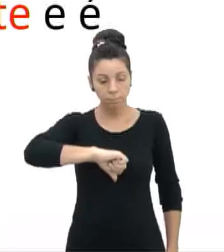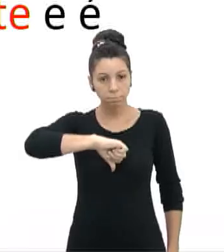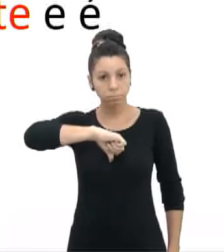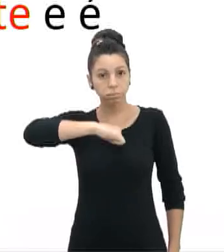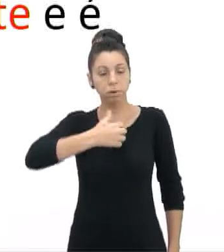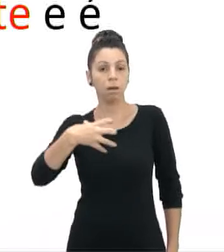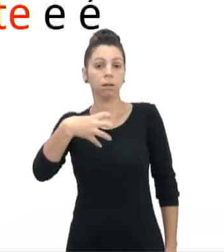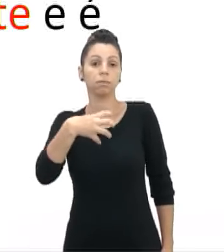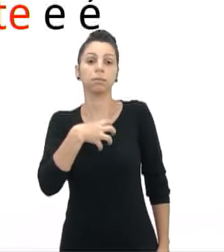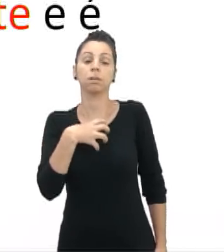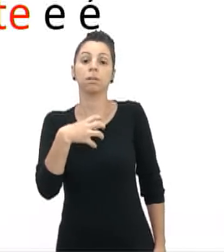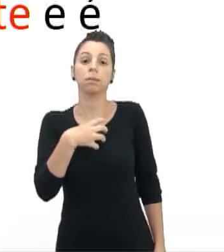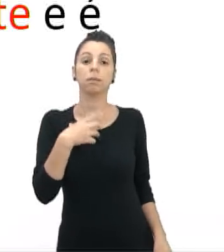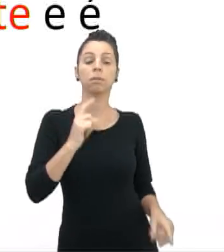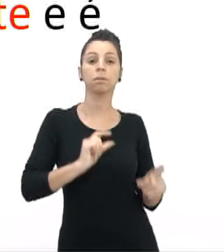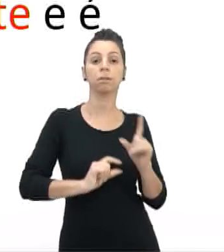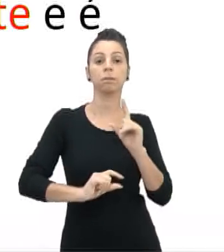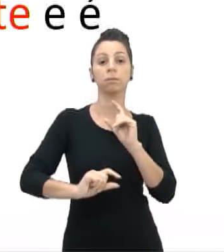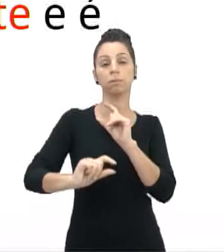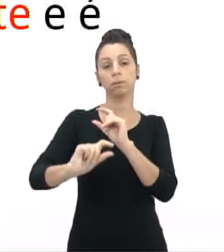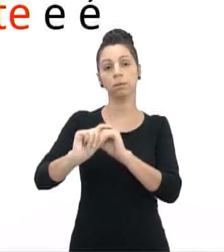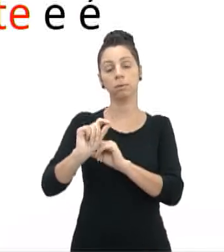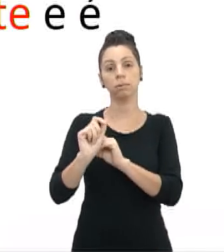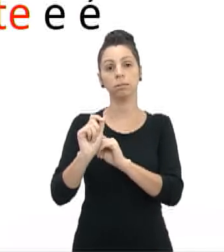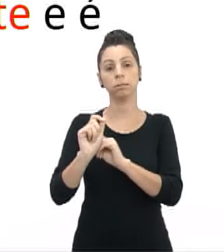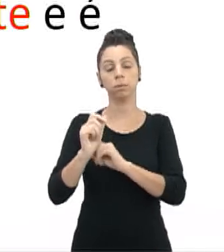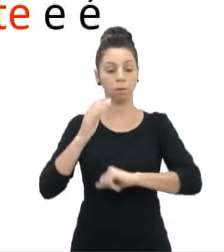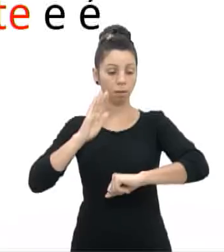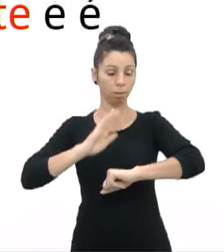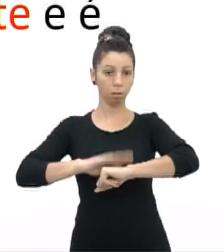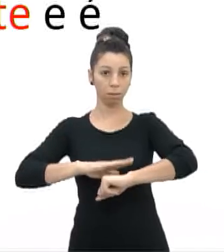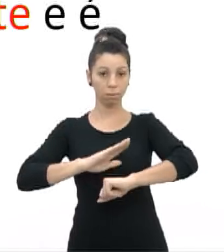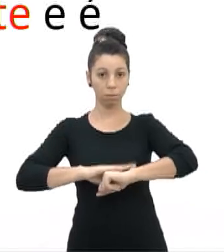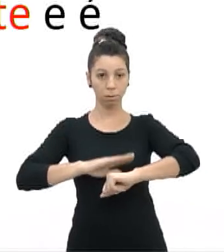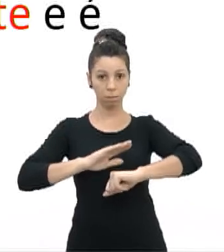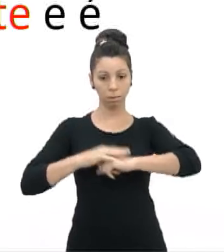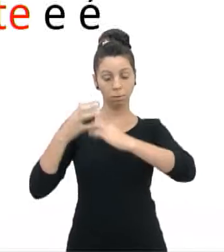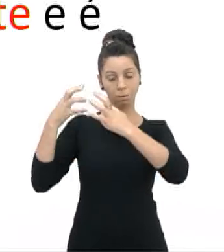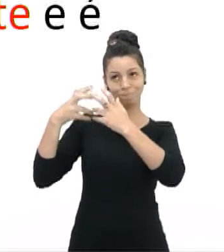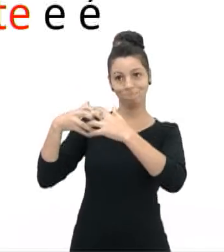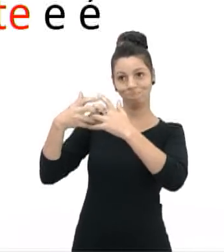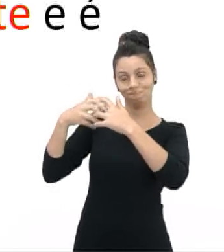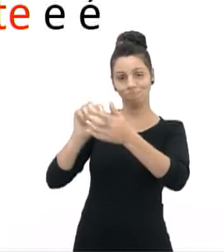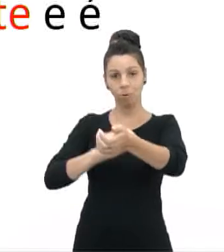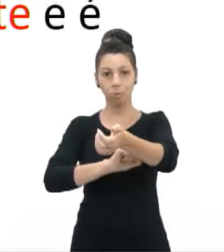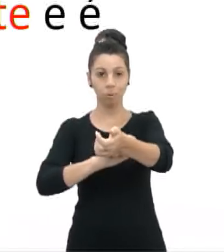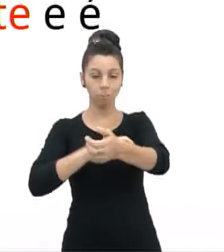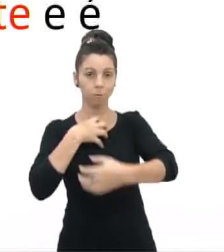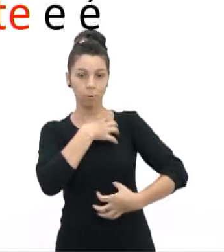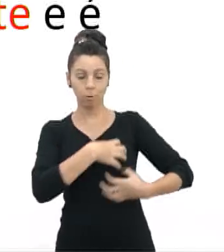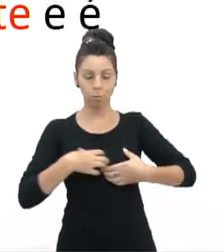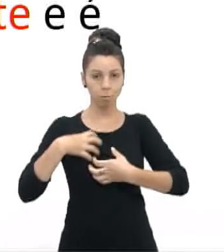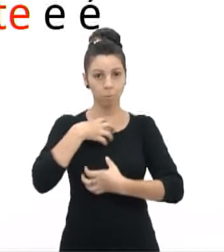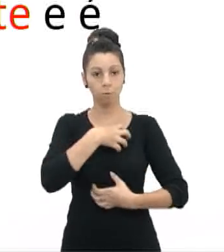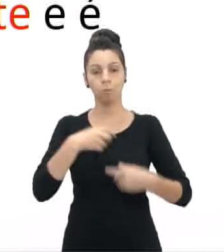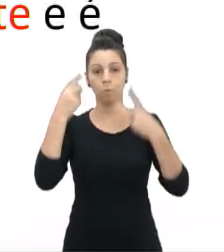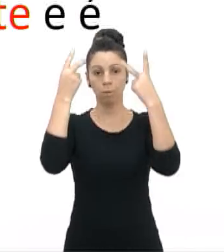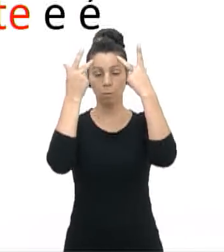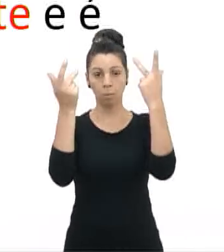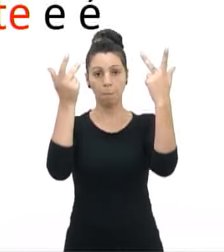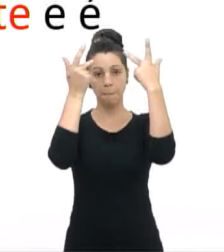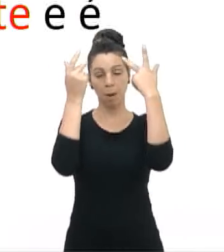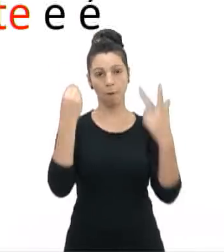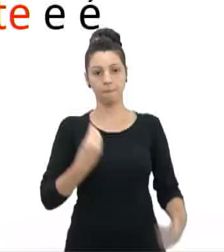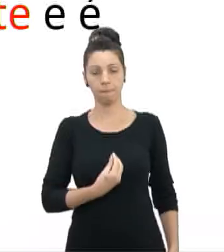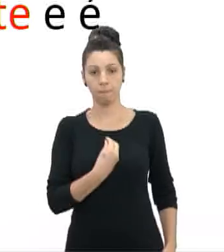onde o indivíduo realiza suas próprias habilidades, lida com os fatores estressantes normais da vida,